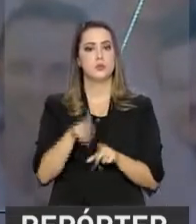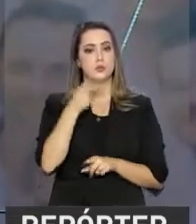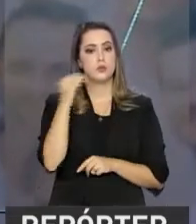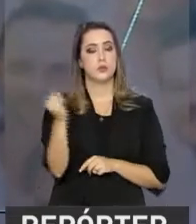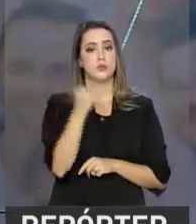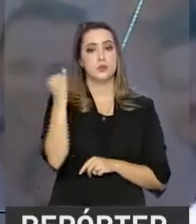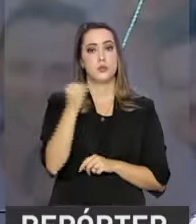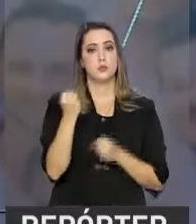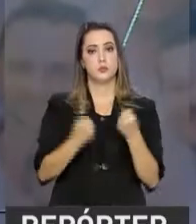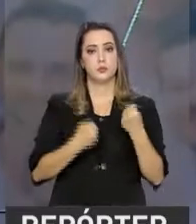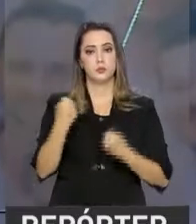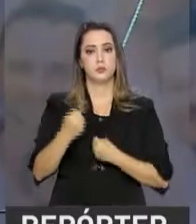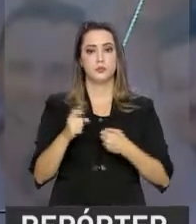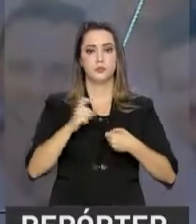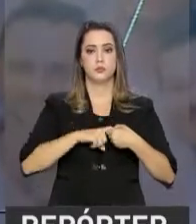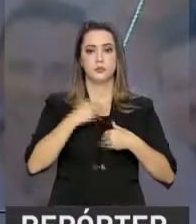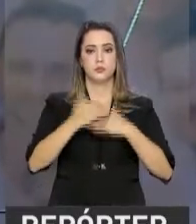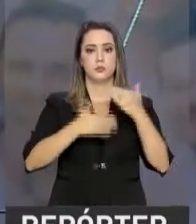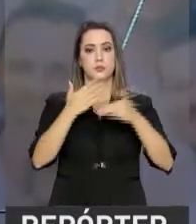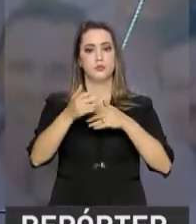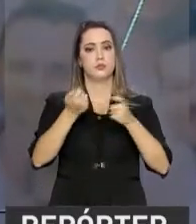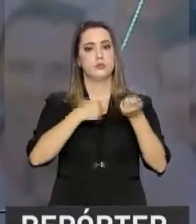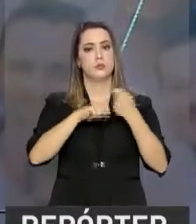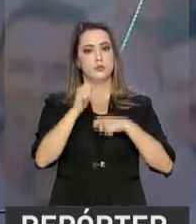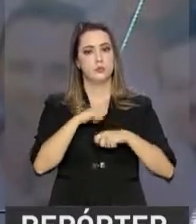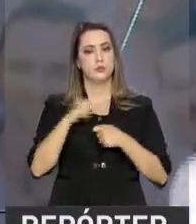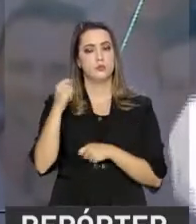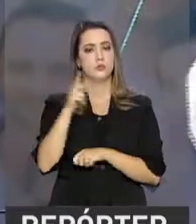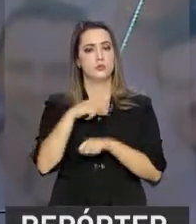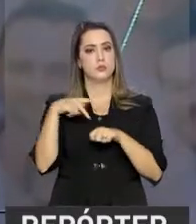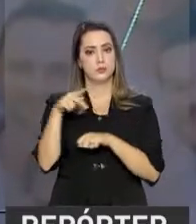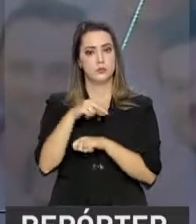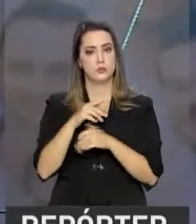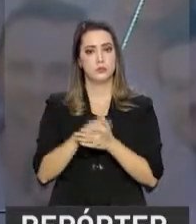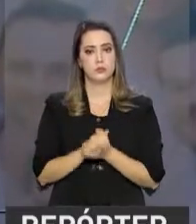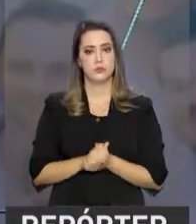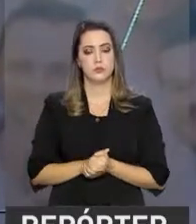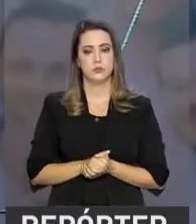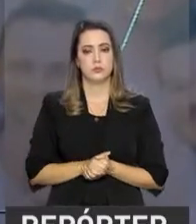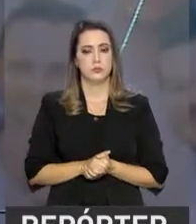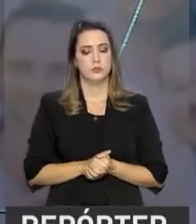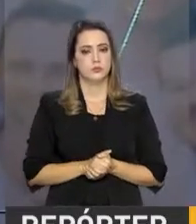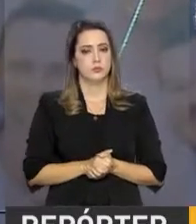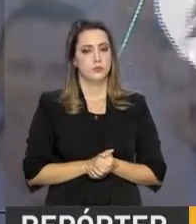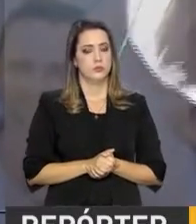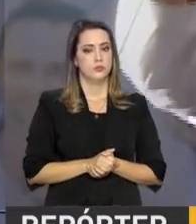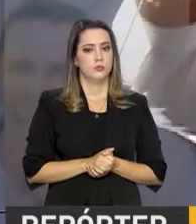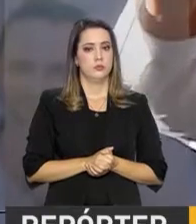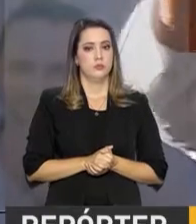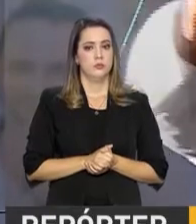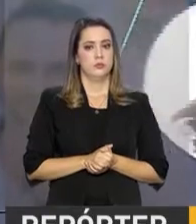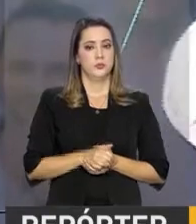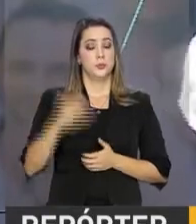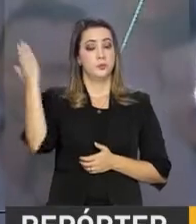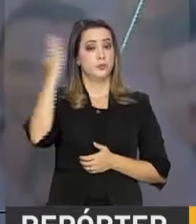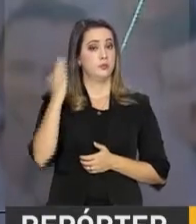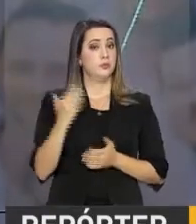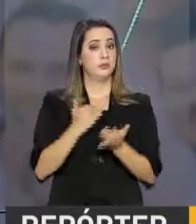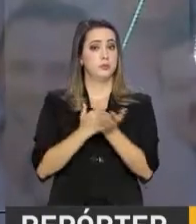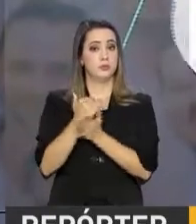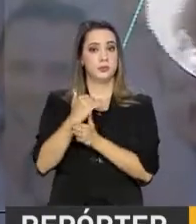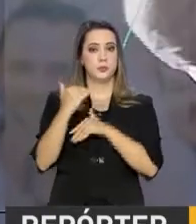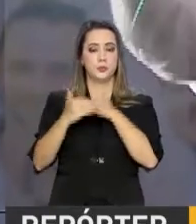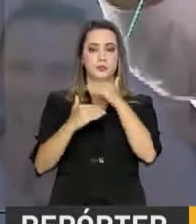setor automotivo para a retomada do crescimento econômico do país. O Brasil começa a crescer. O